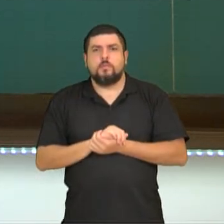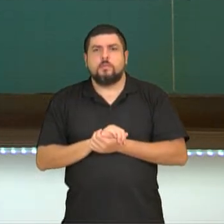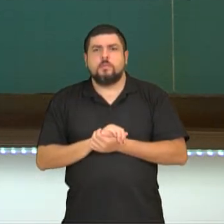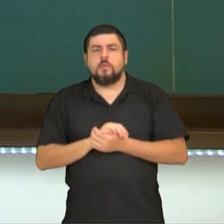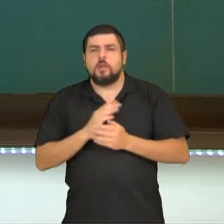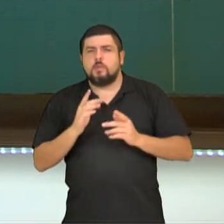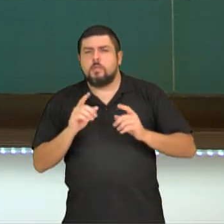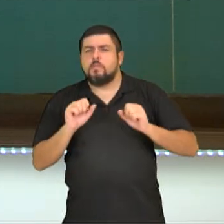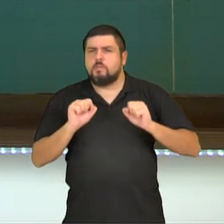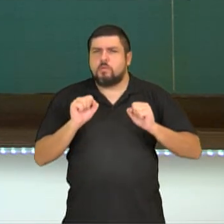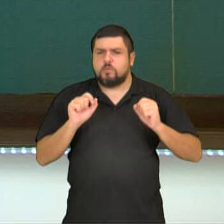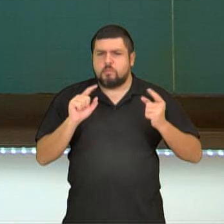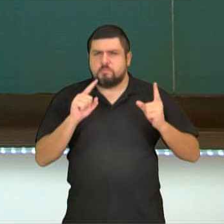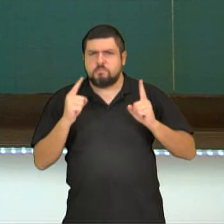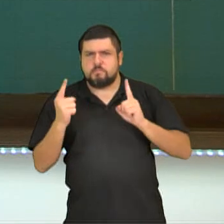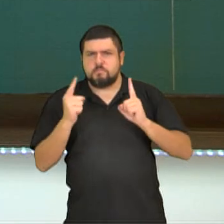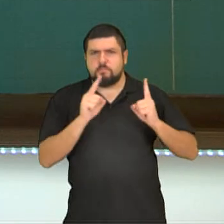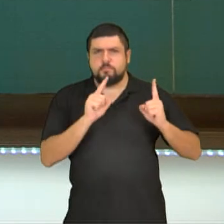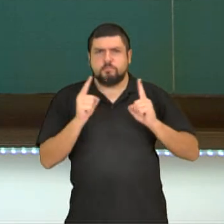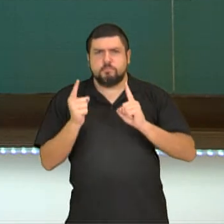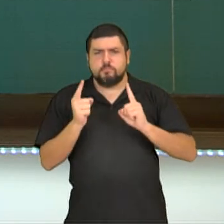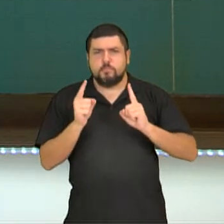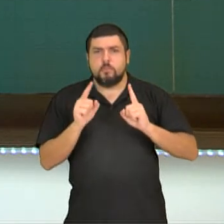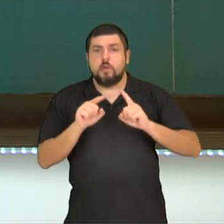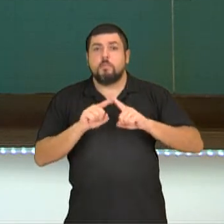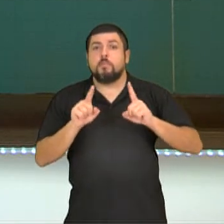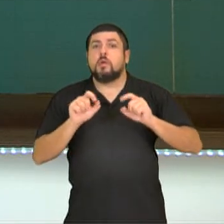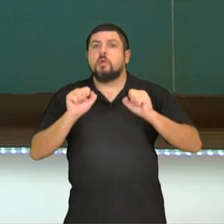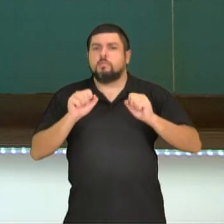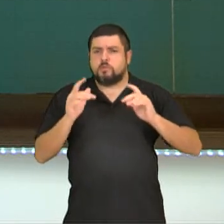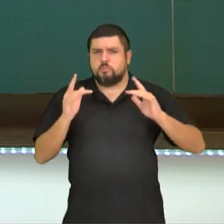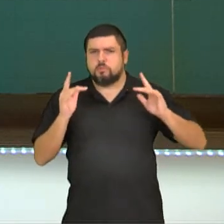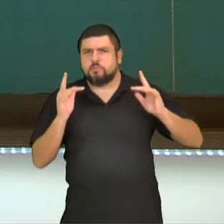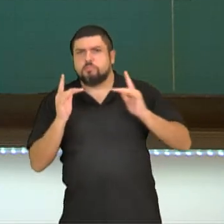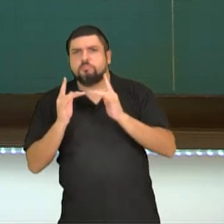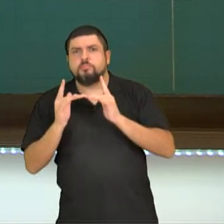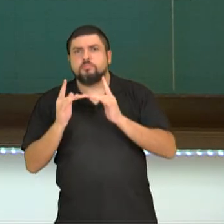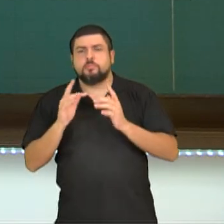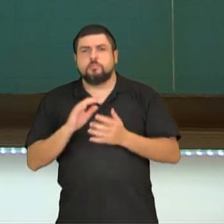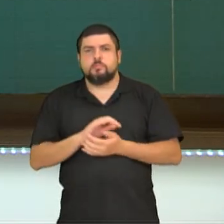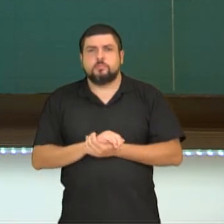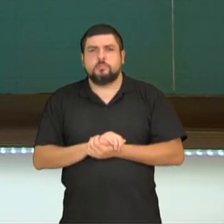algum momento você tem que ter a aproximação, mas não contato direto.